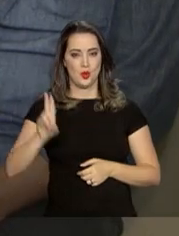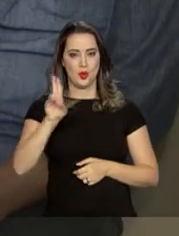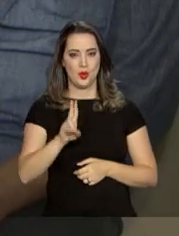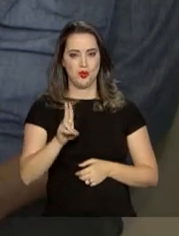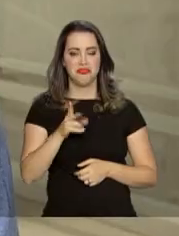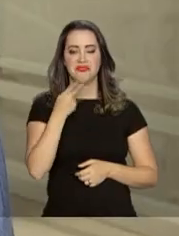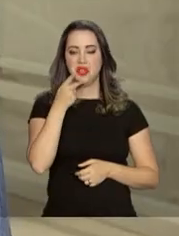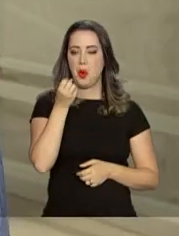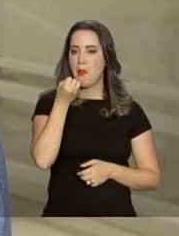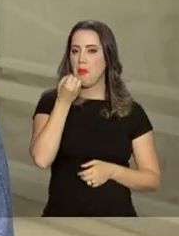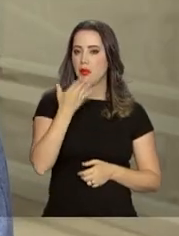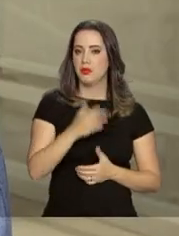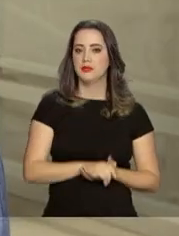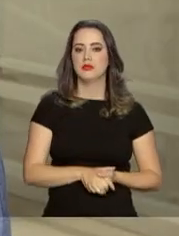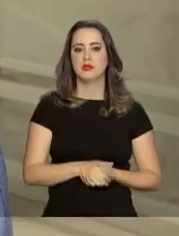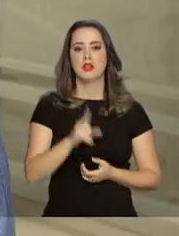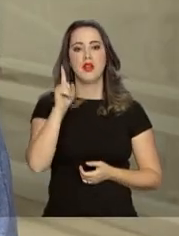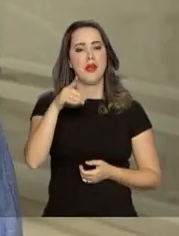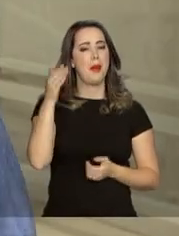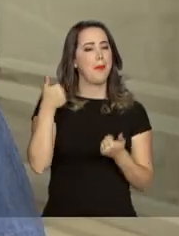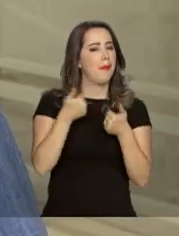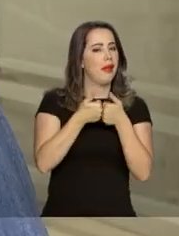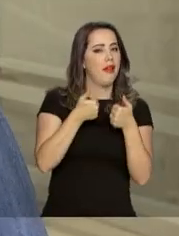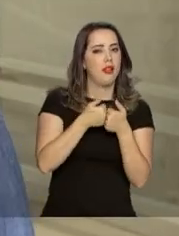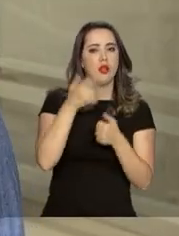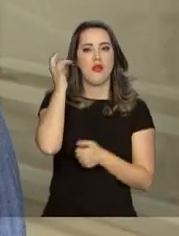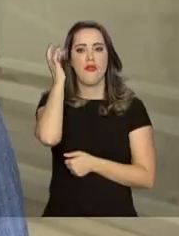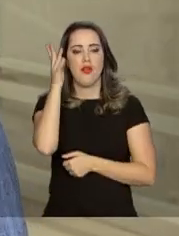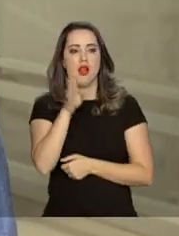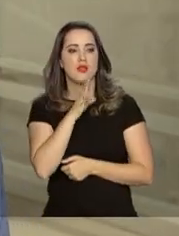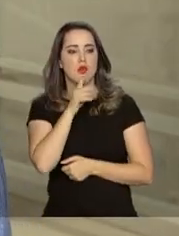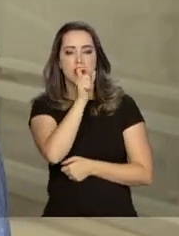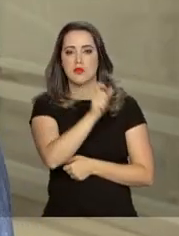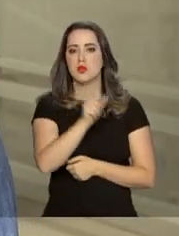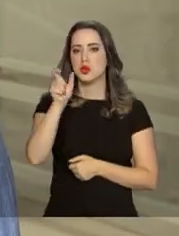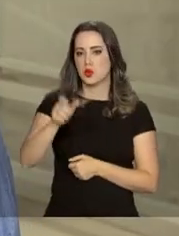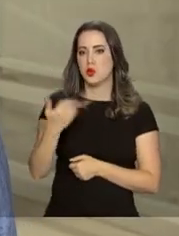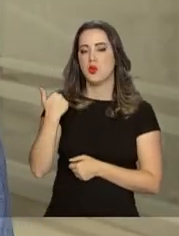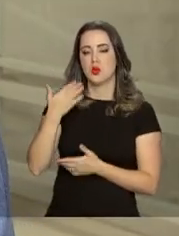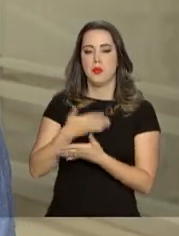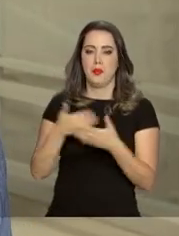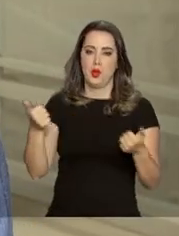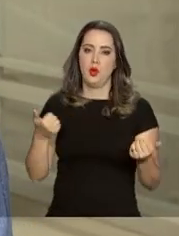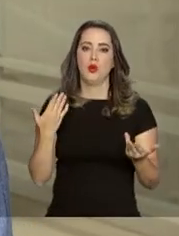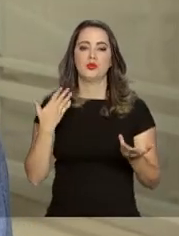recomenda tá perto da fácil de você conhece as pessoas então fica muito mais tranqüilo para nós